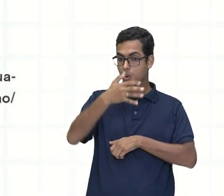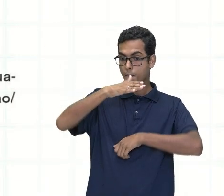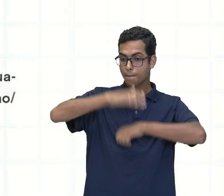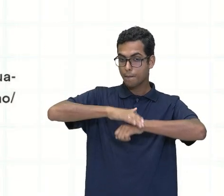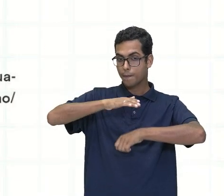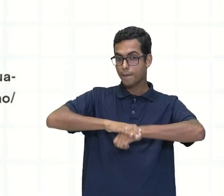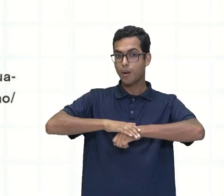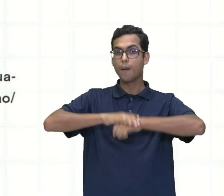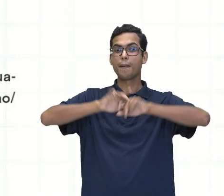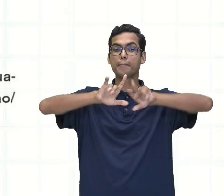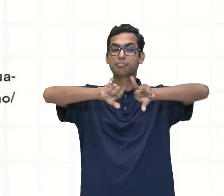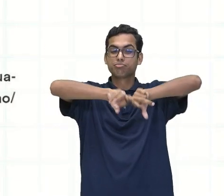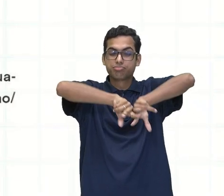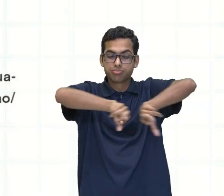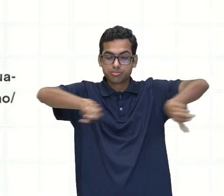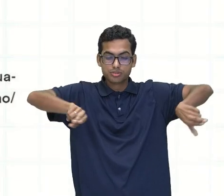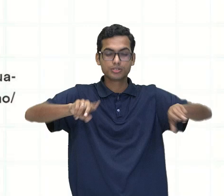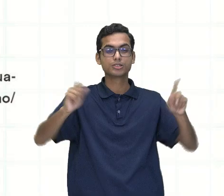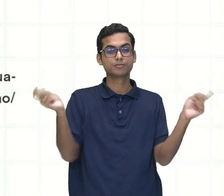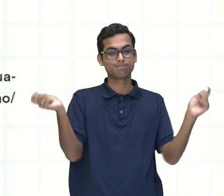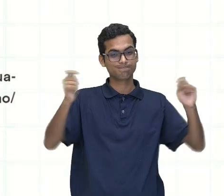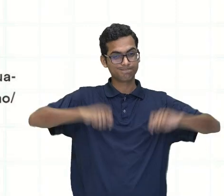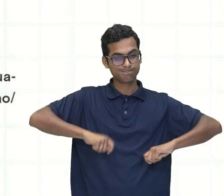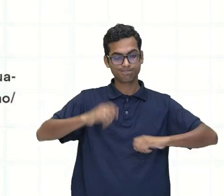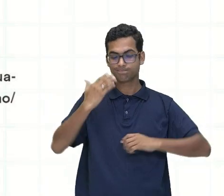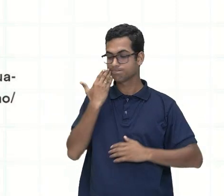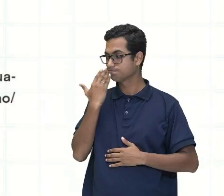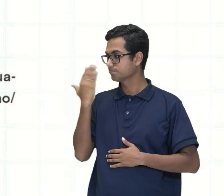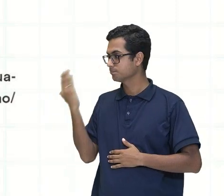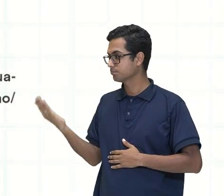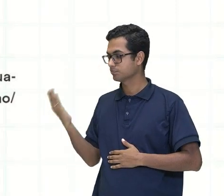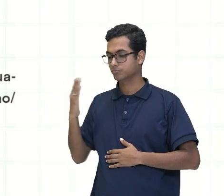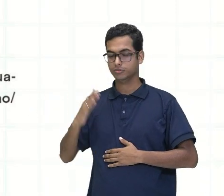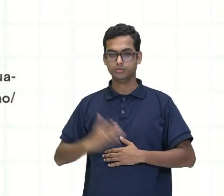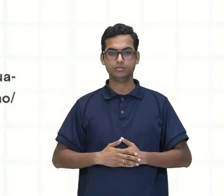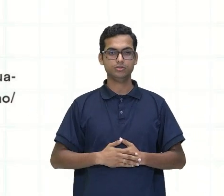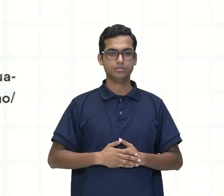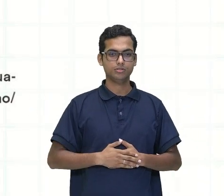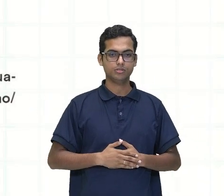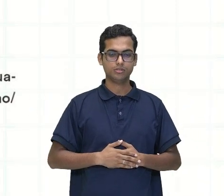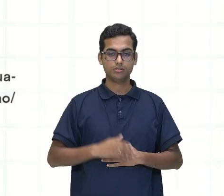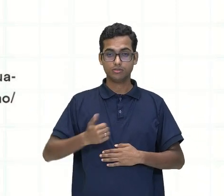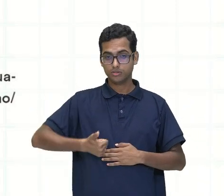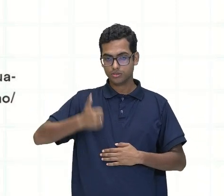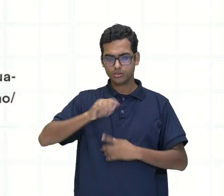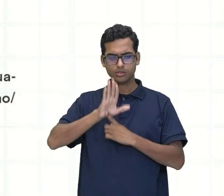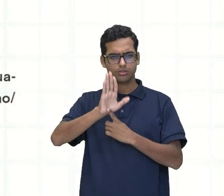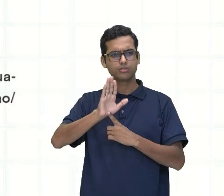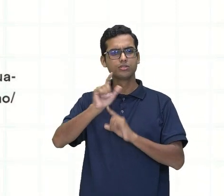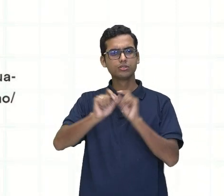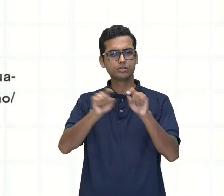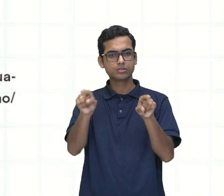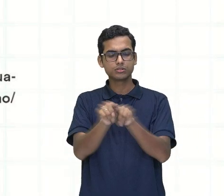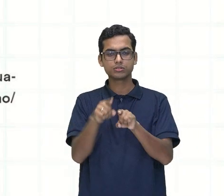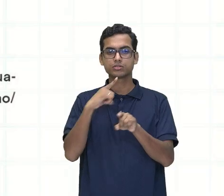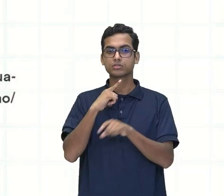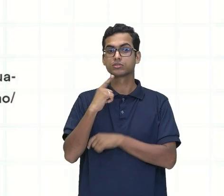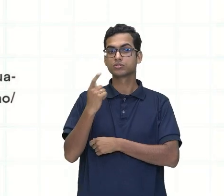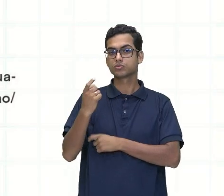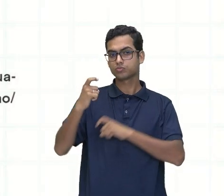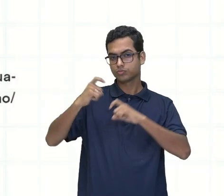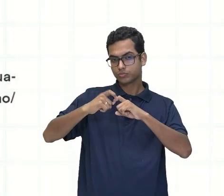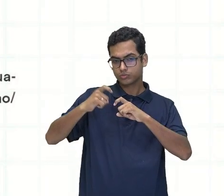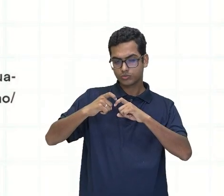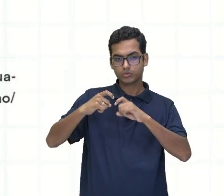remédio é acessível, nós acabamos de ver, né, e no segundo, que ele é muito barato, né? As opiniões são